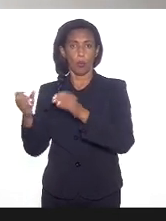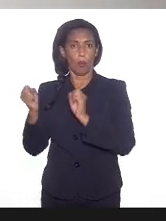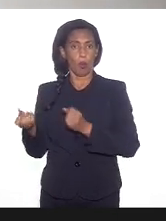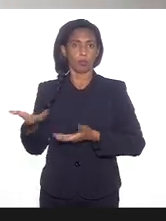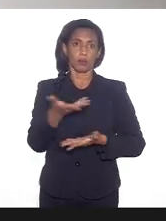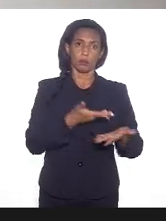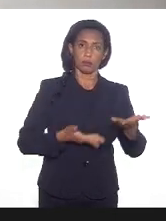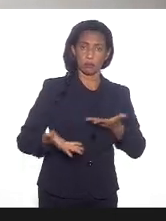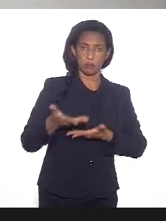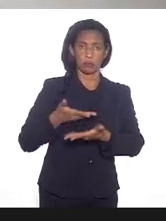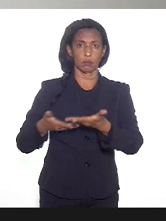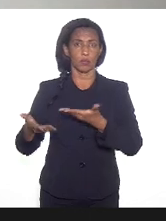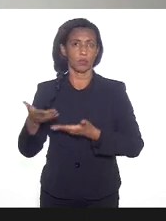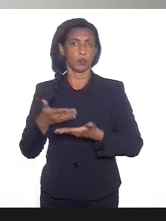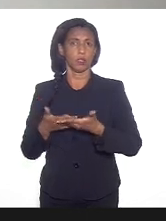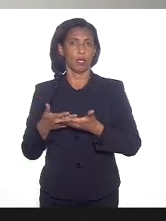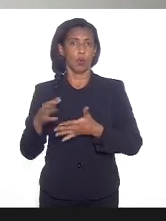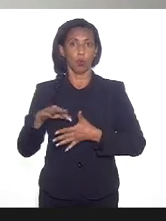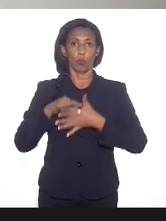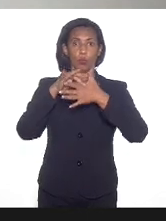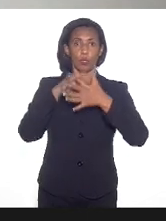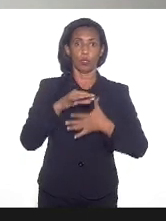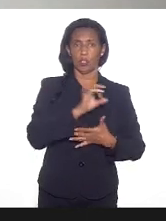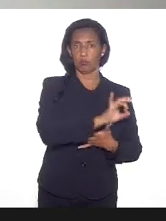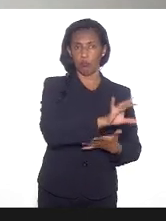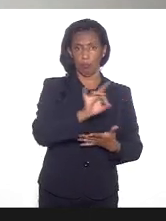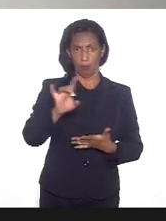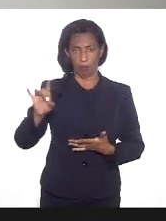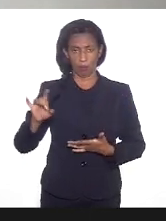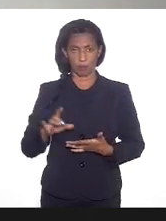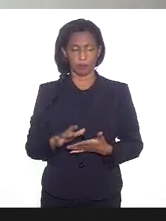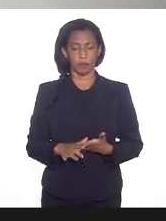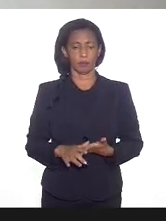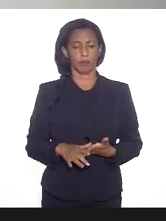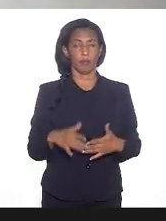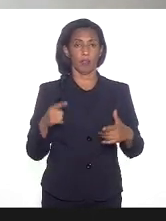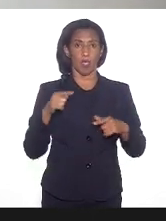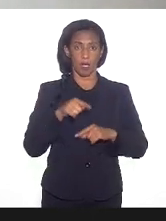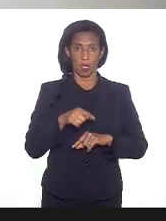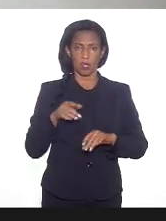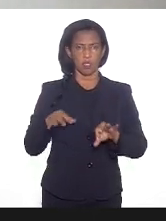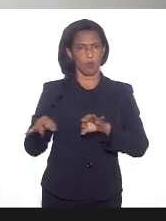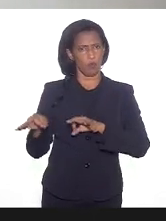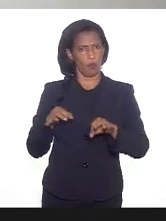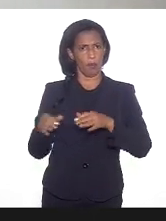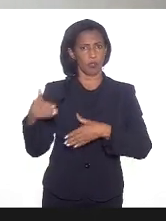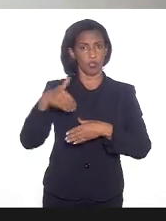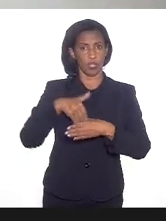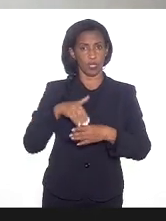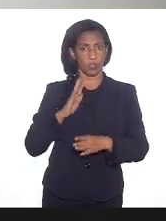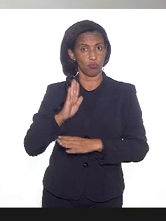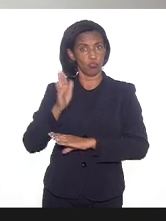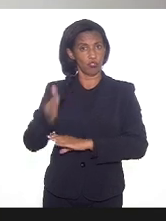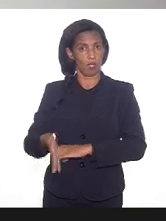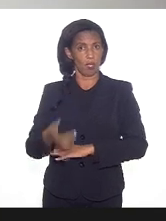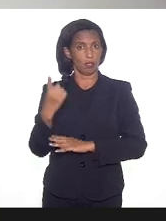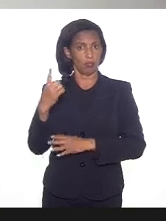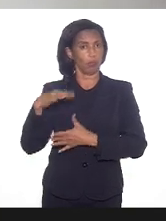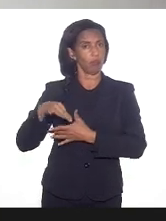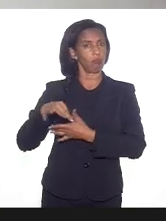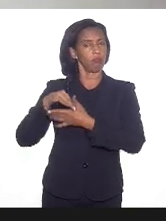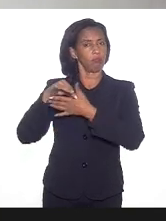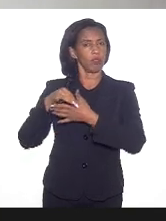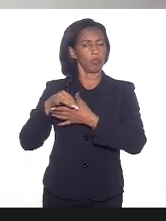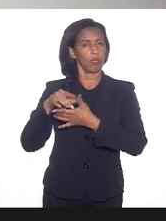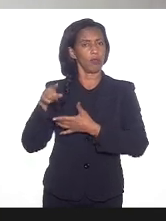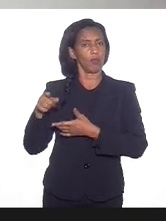um representante de cada categoria no Conselho. Esse formato de eleição direta de um representante